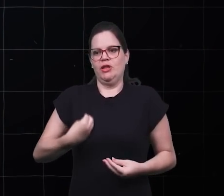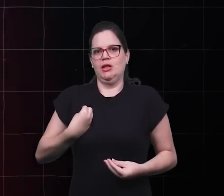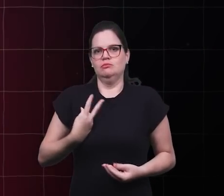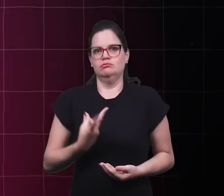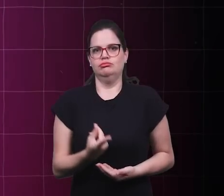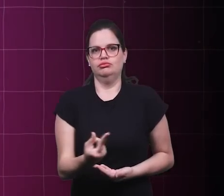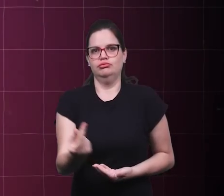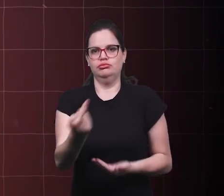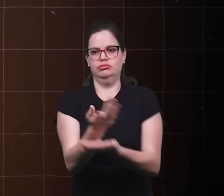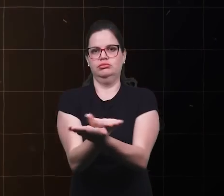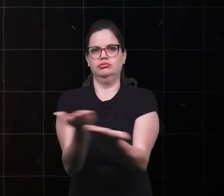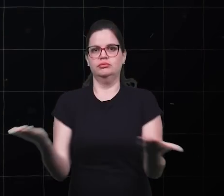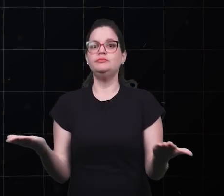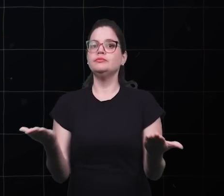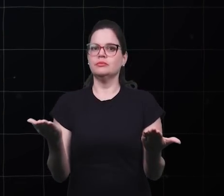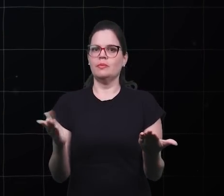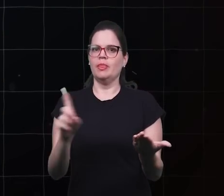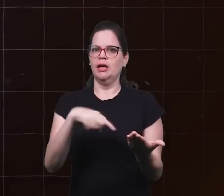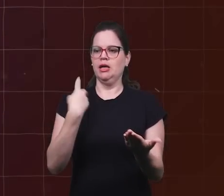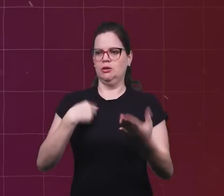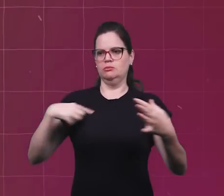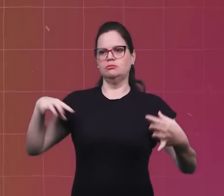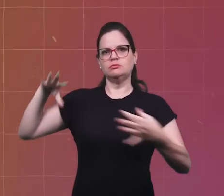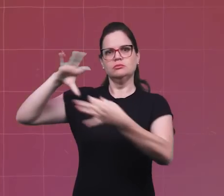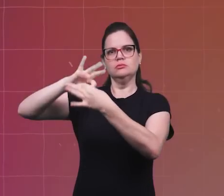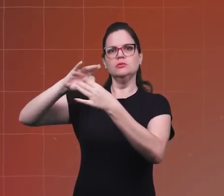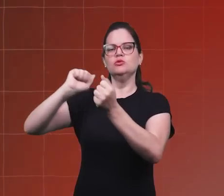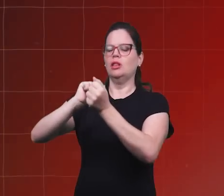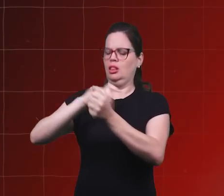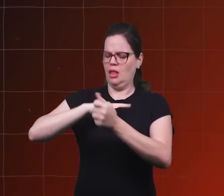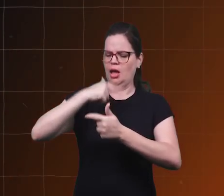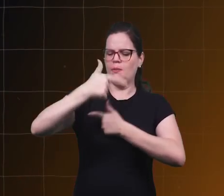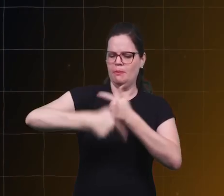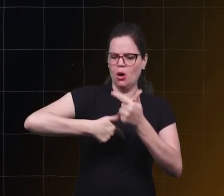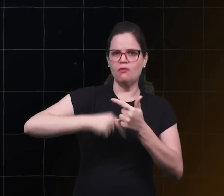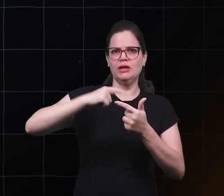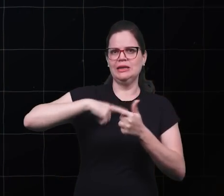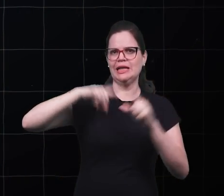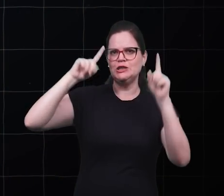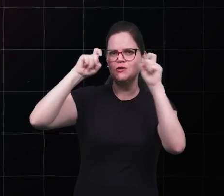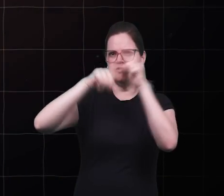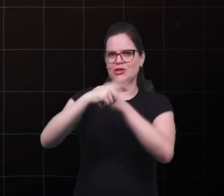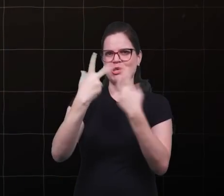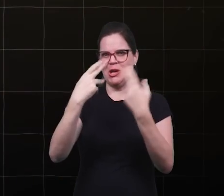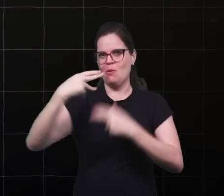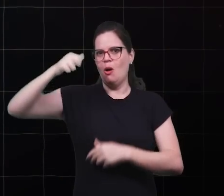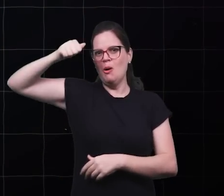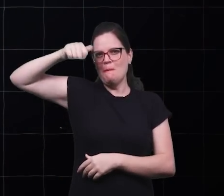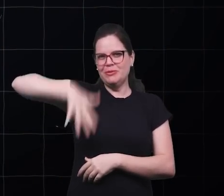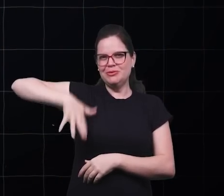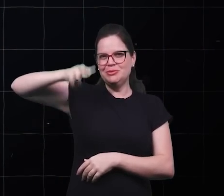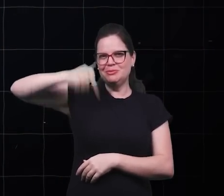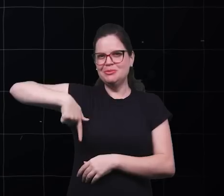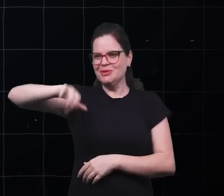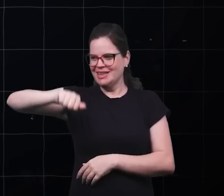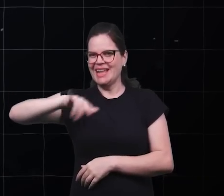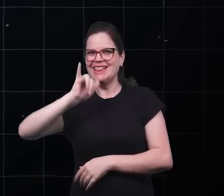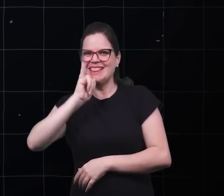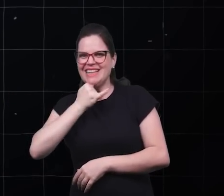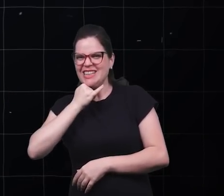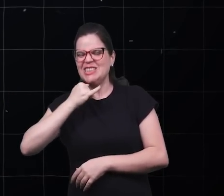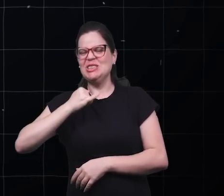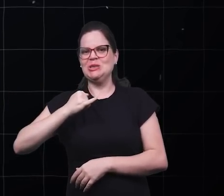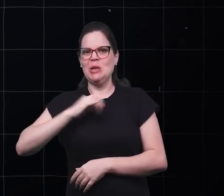Cristo segue em tribulações, em provas, mas em todas ele é vencedor, porque há